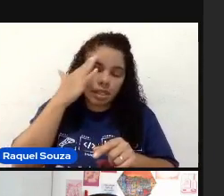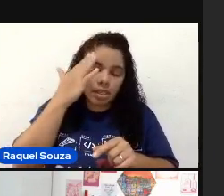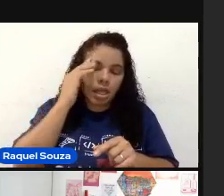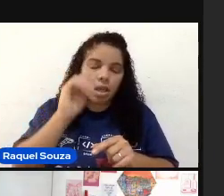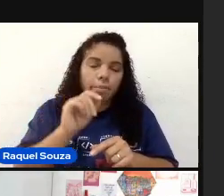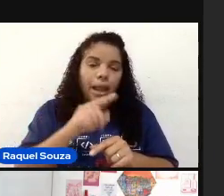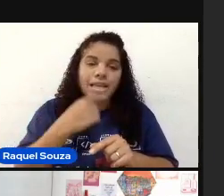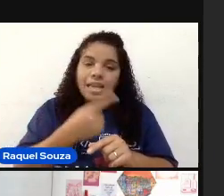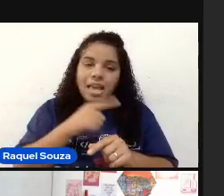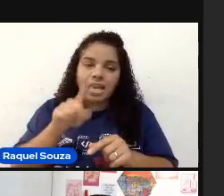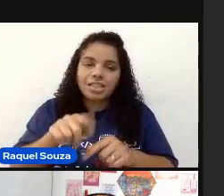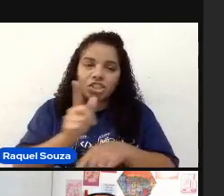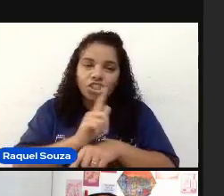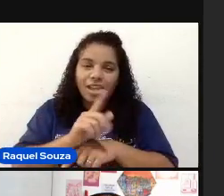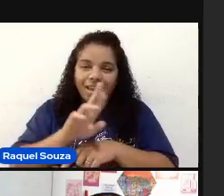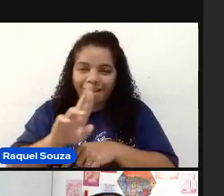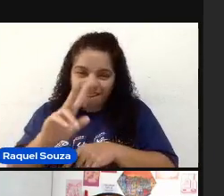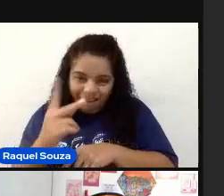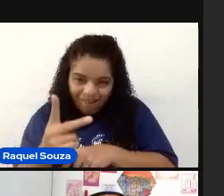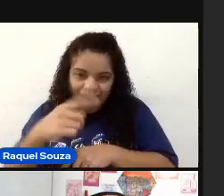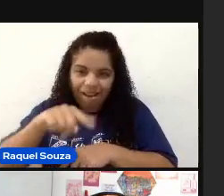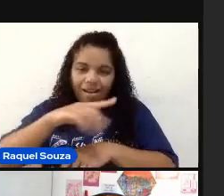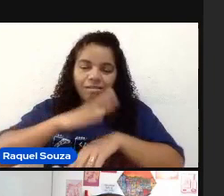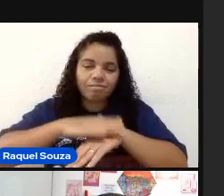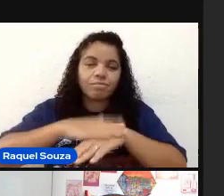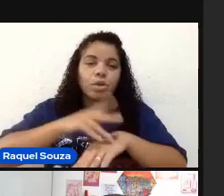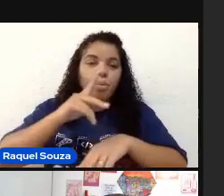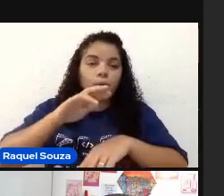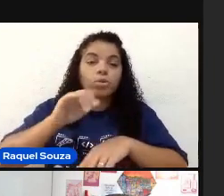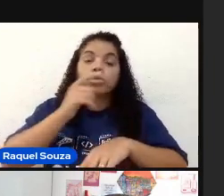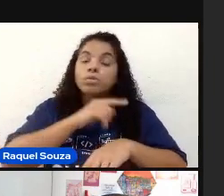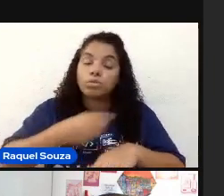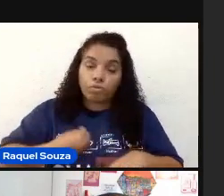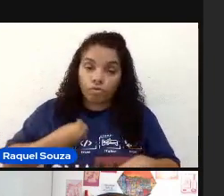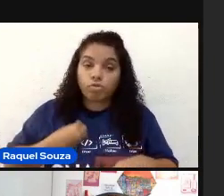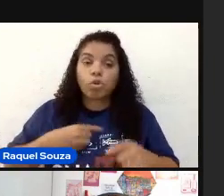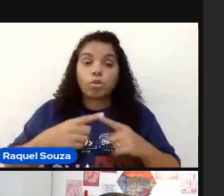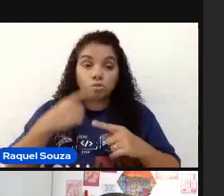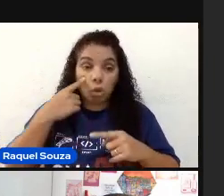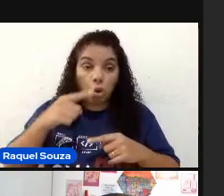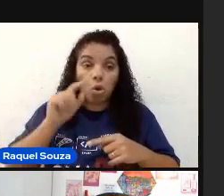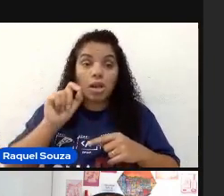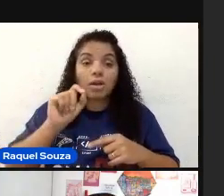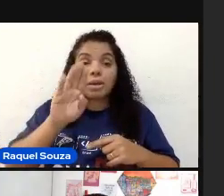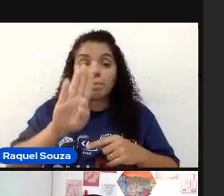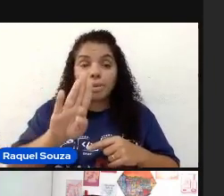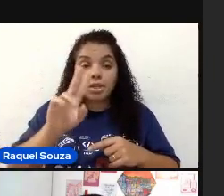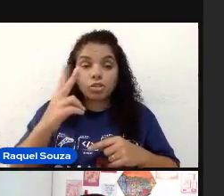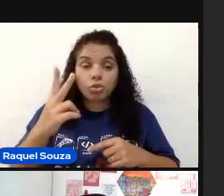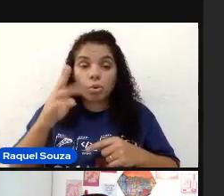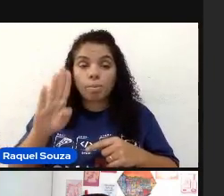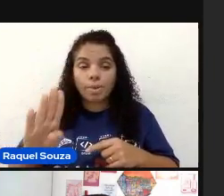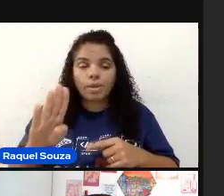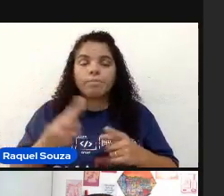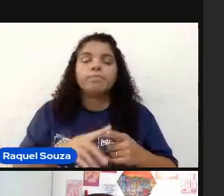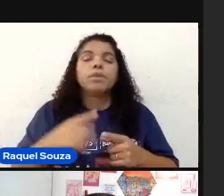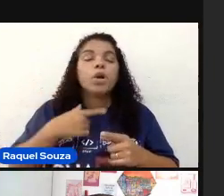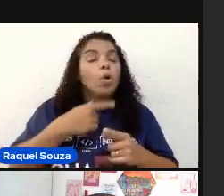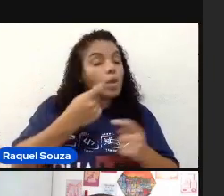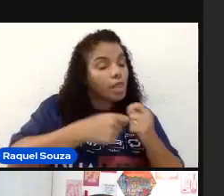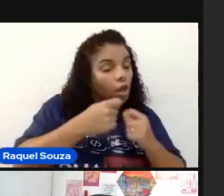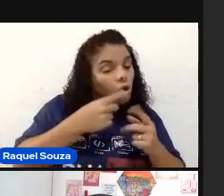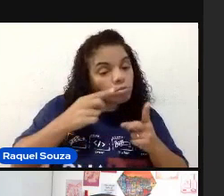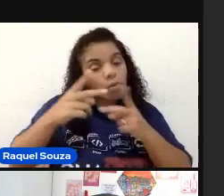esse gerente de RH que o meu produto funciona. Então, eu estou com esse olhar B2B, né? Um negócio para atender outro negócio.